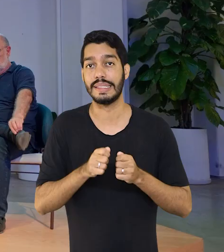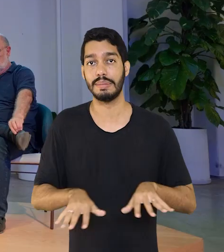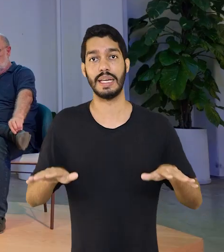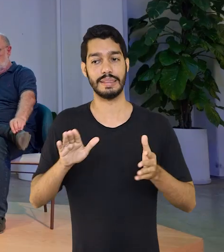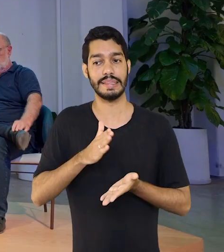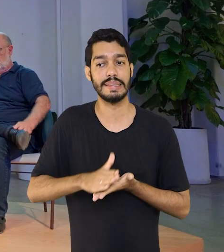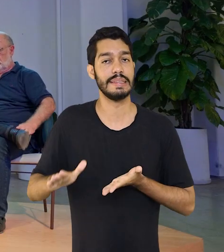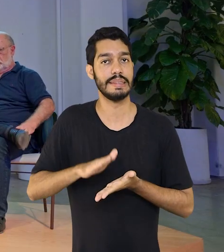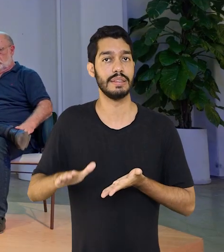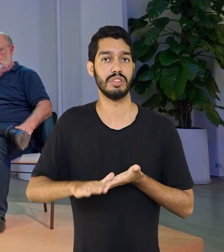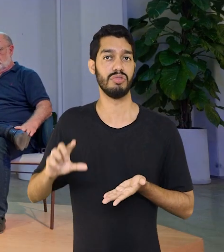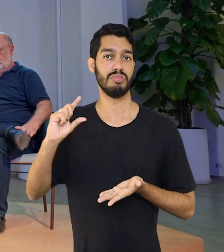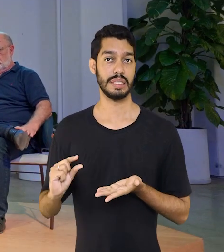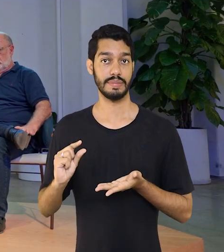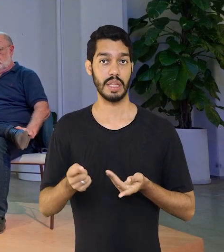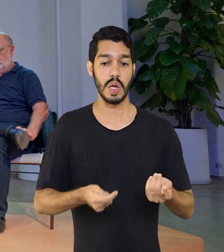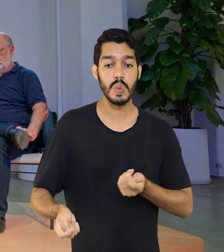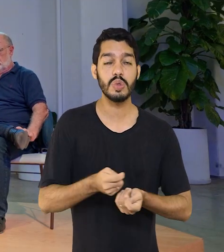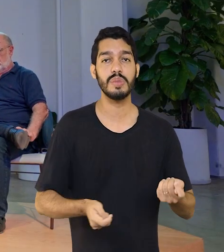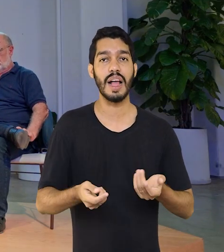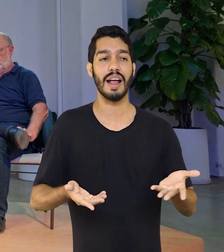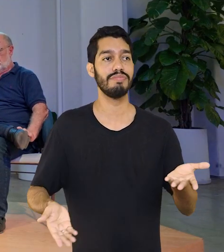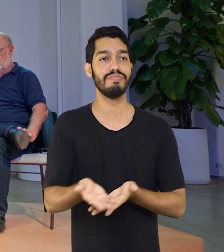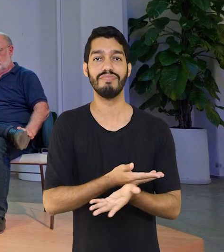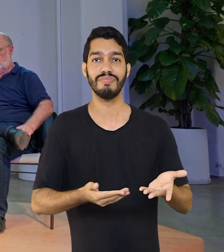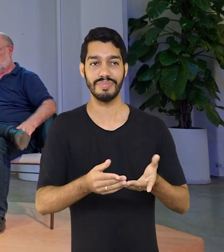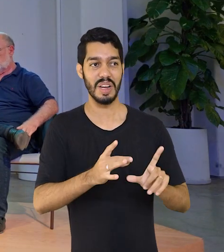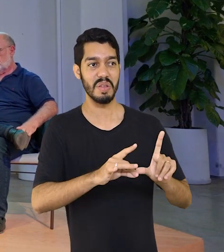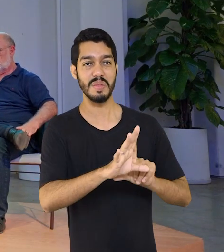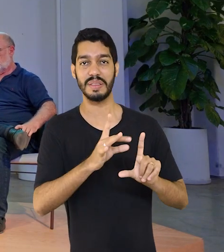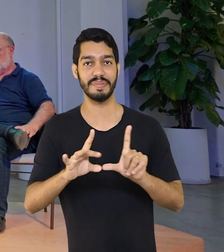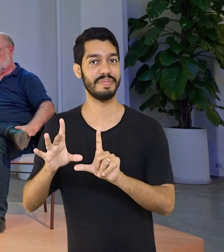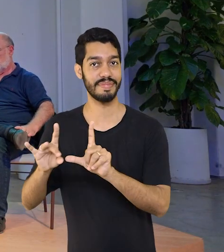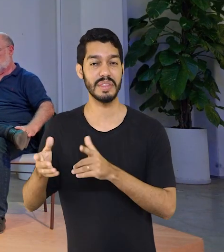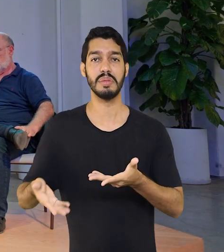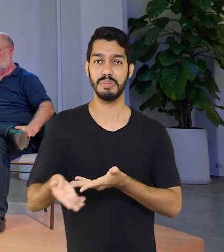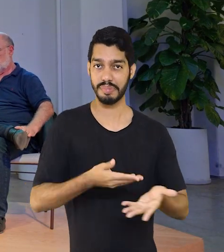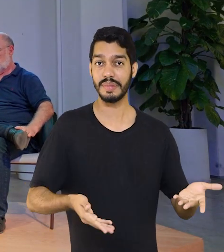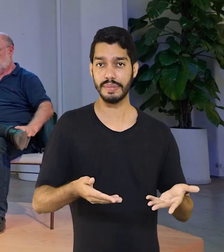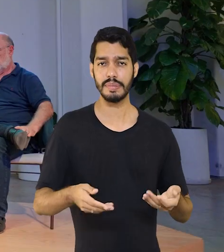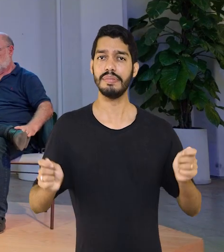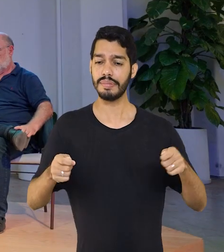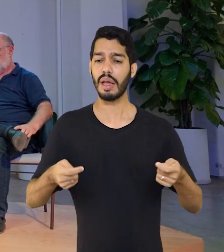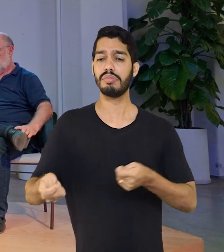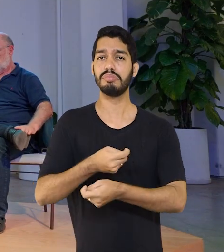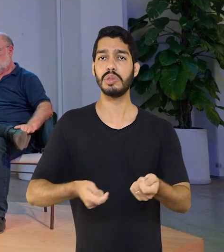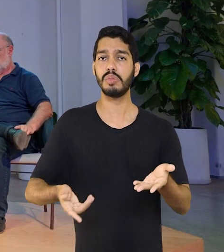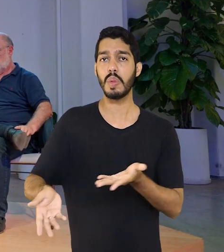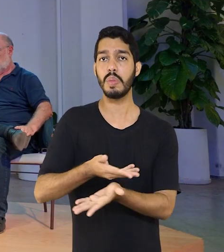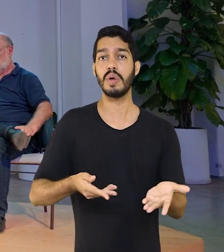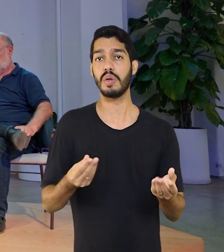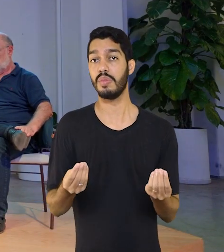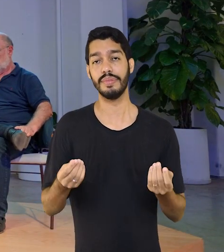é a possibilidade da economia do compartilhamento, por exemplo. A economia do compartilhamento ela só é possível por